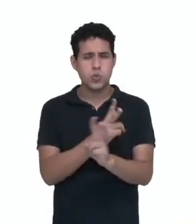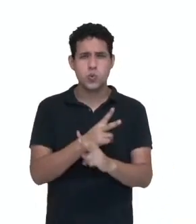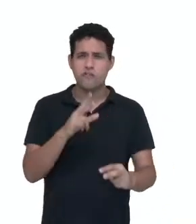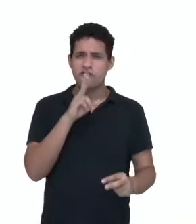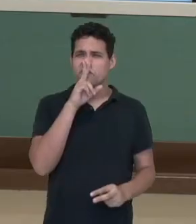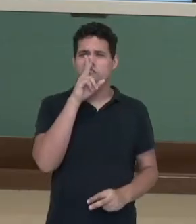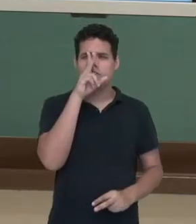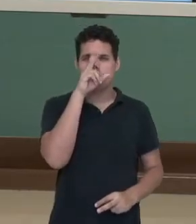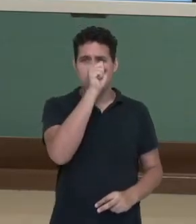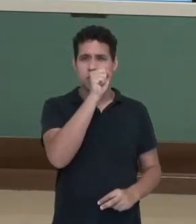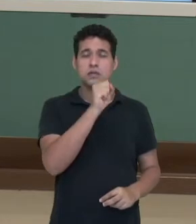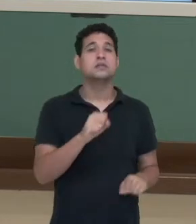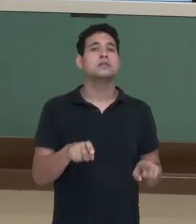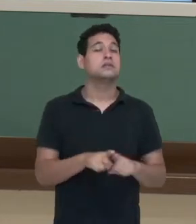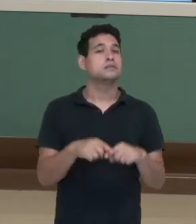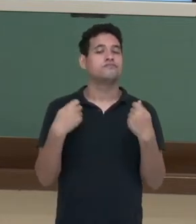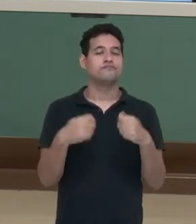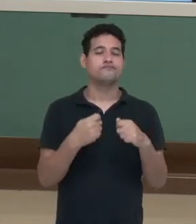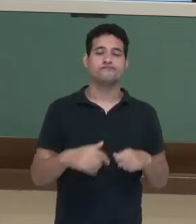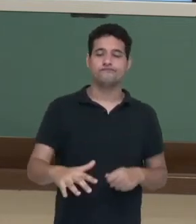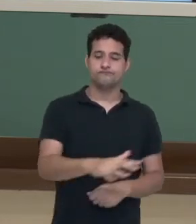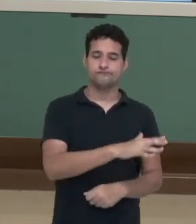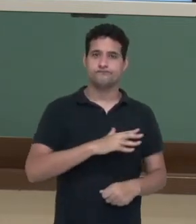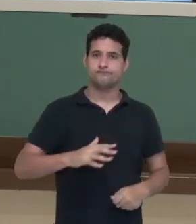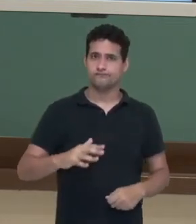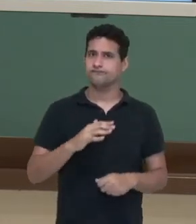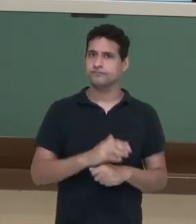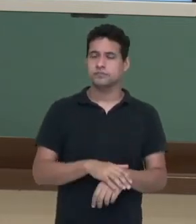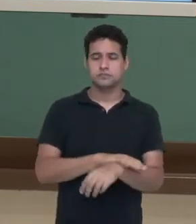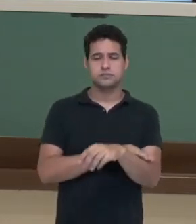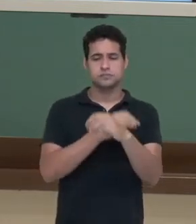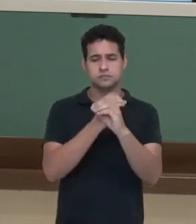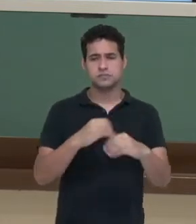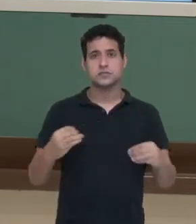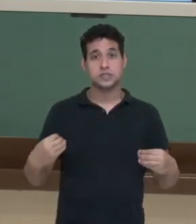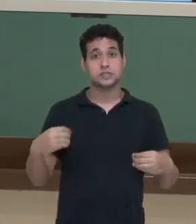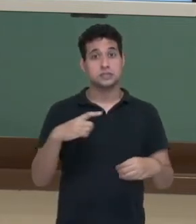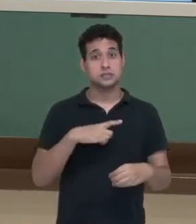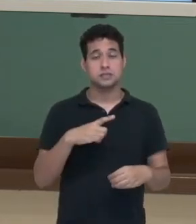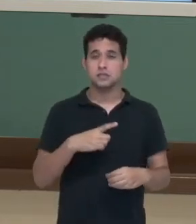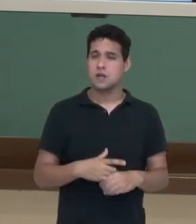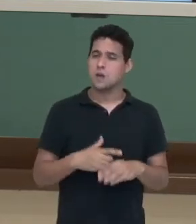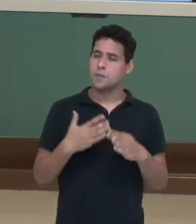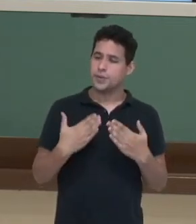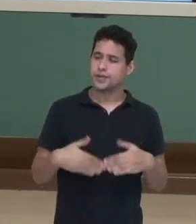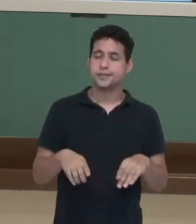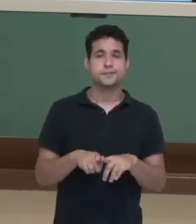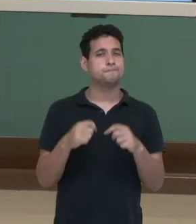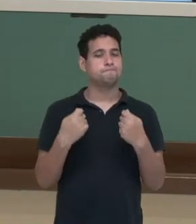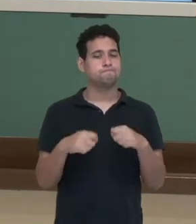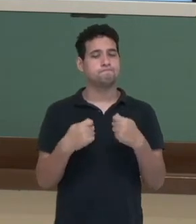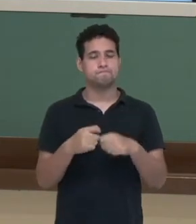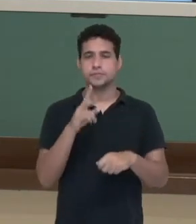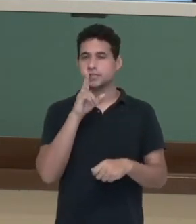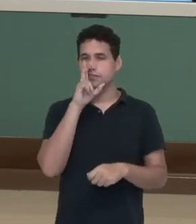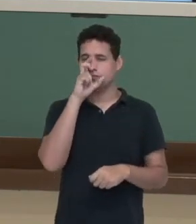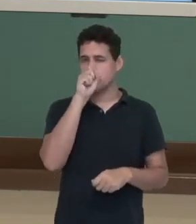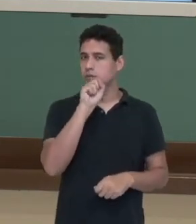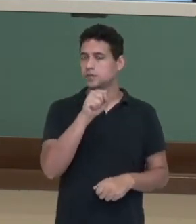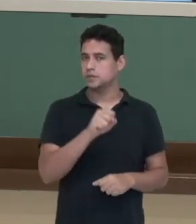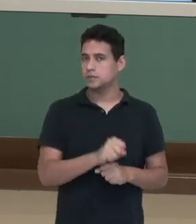fortes e precisa de uma área grande do oceano, que tem um oceano cálido, ele precisa se fortalecer,